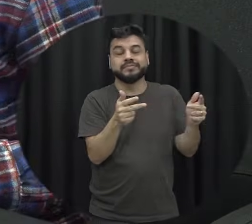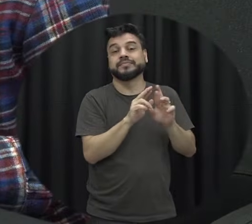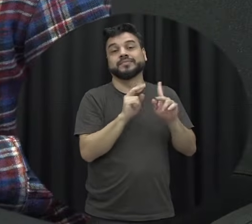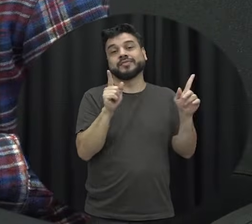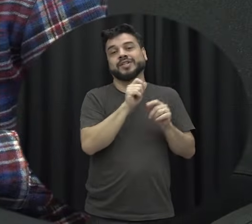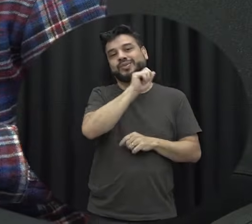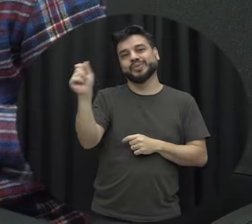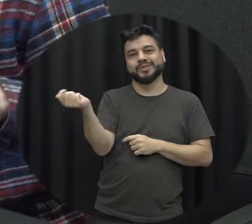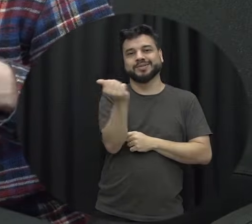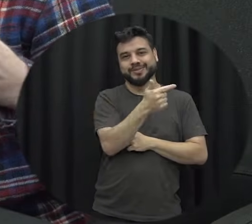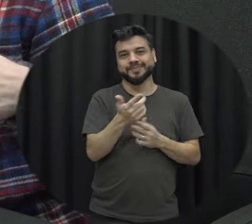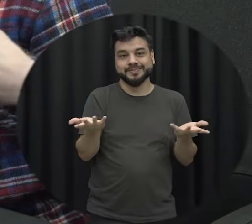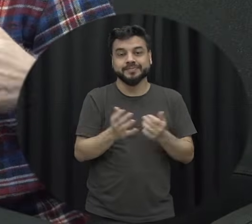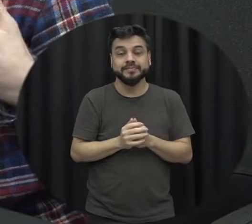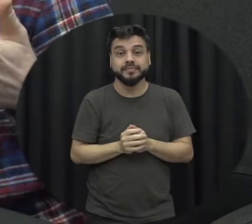pergunta